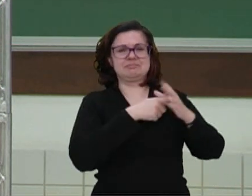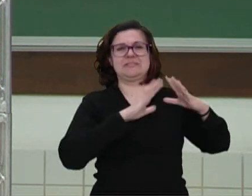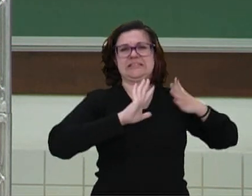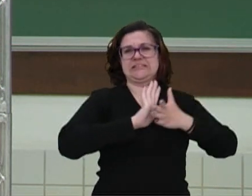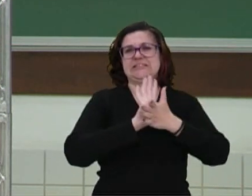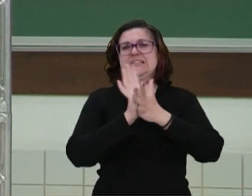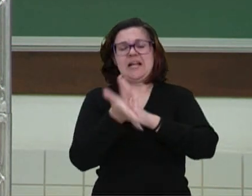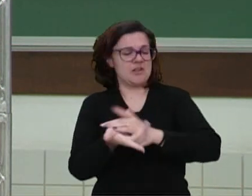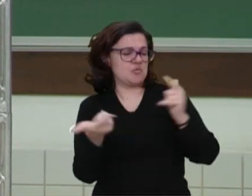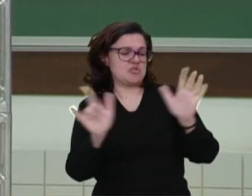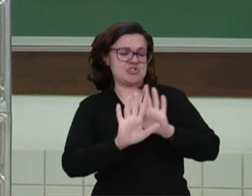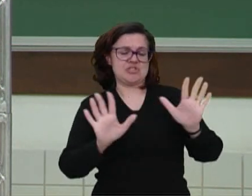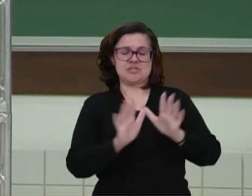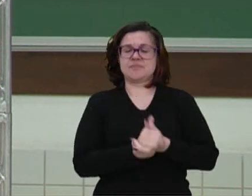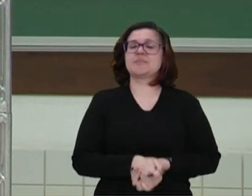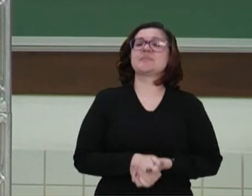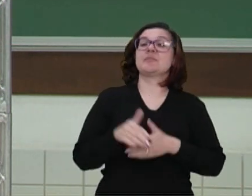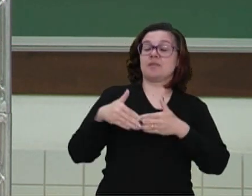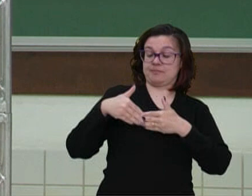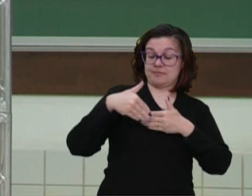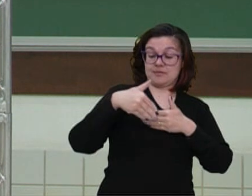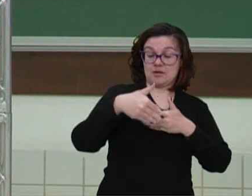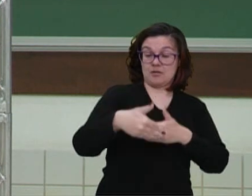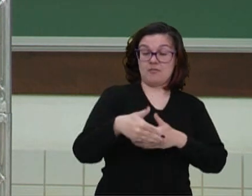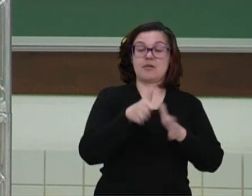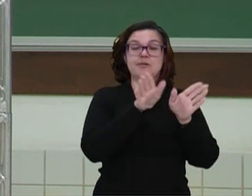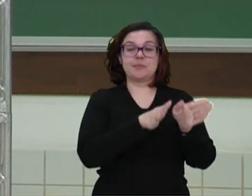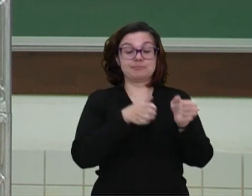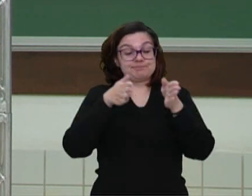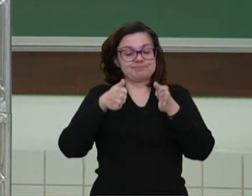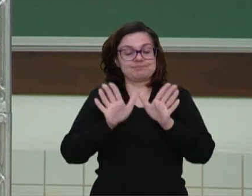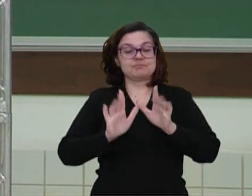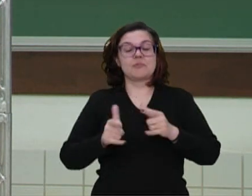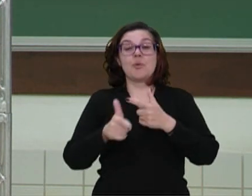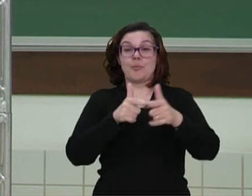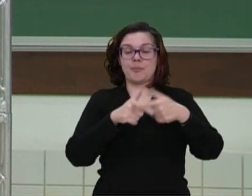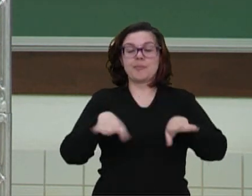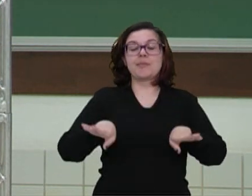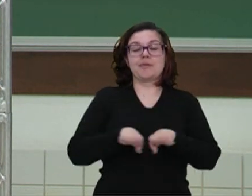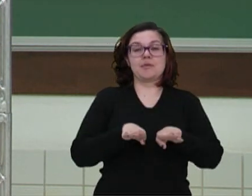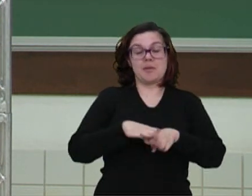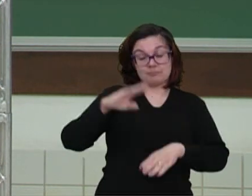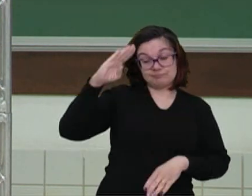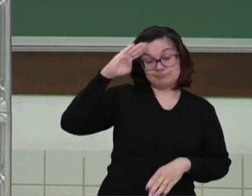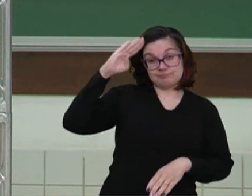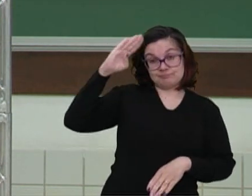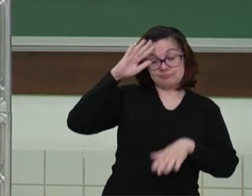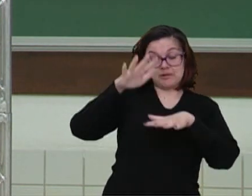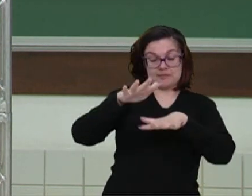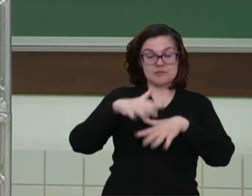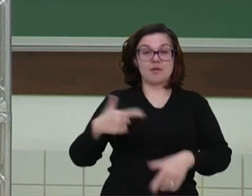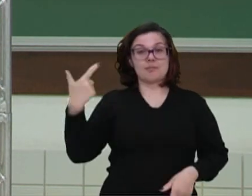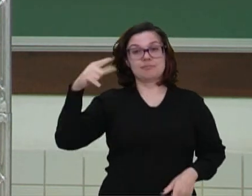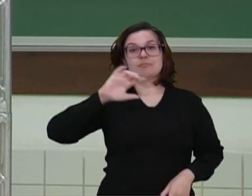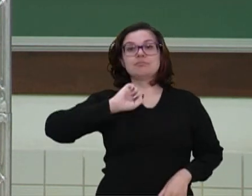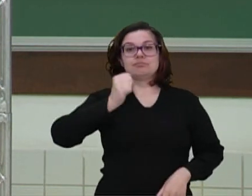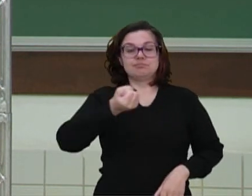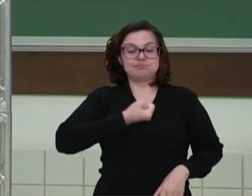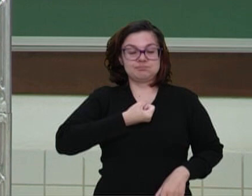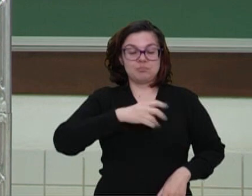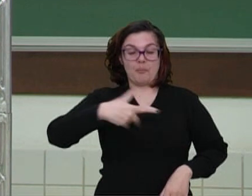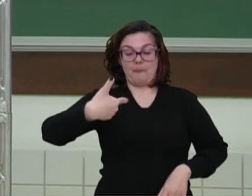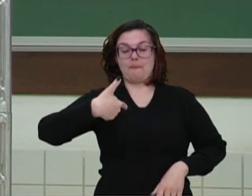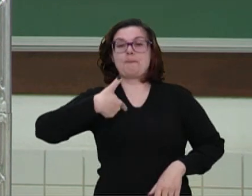imprensa sem piedade e assim bastante isolado, com a oposição também dos militares, ele comete suicídio e termina o governo em